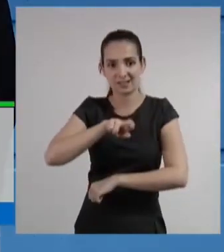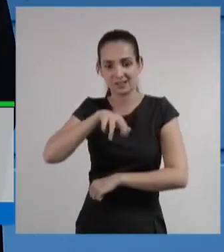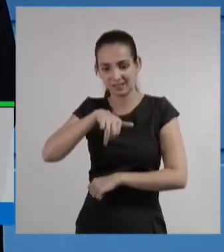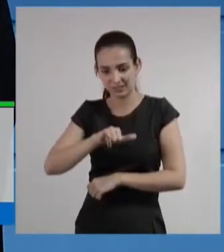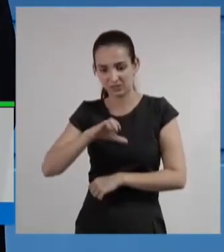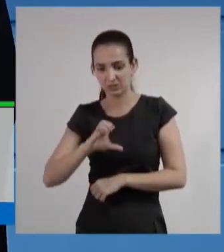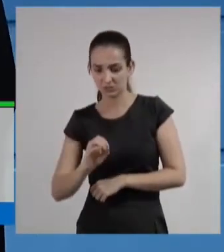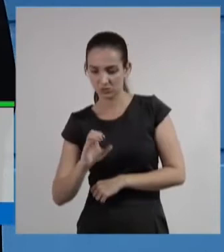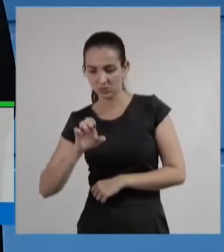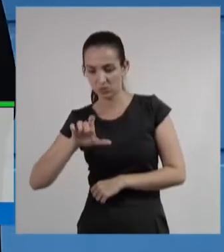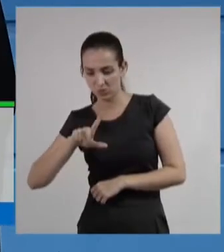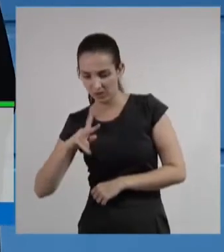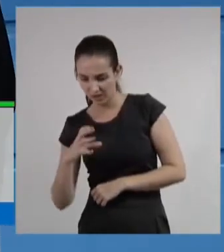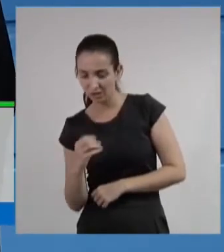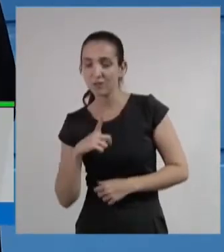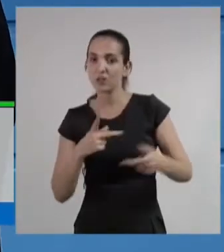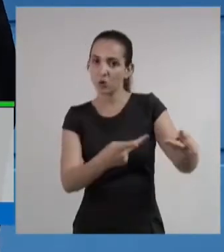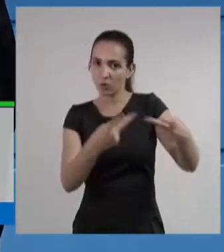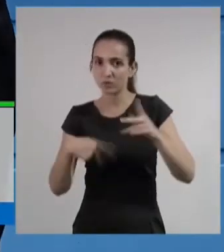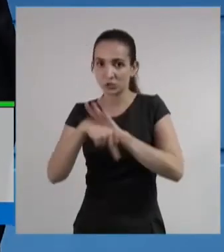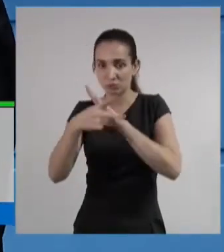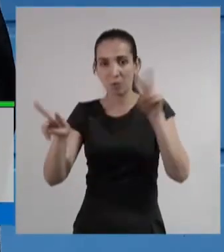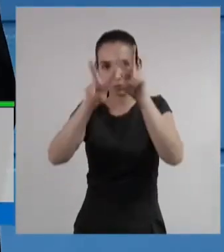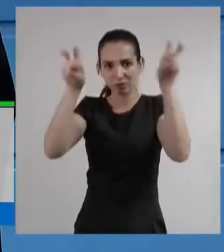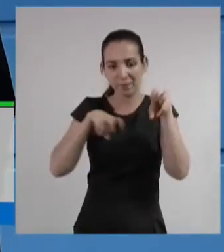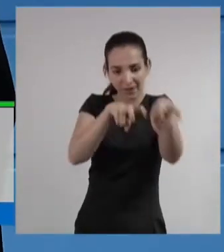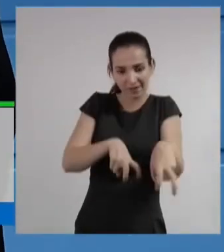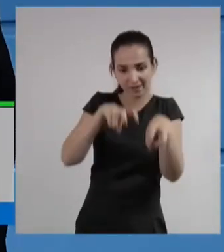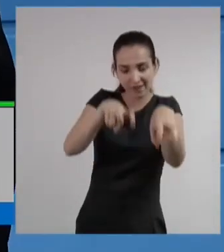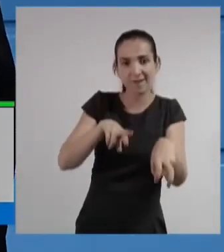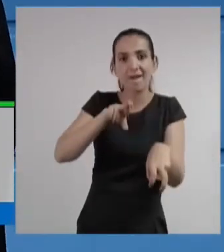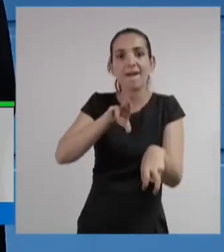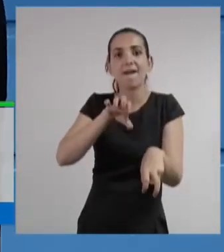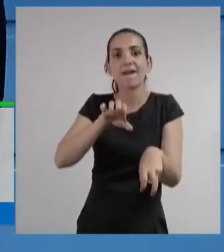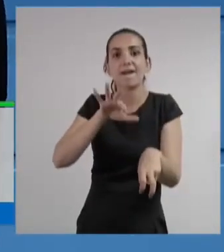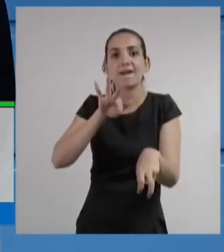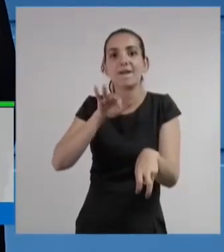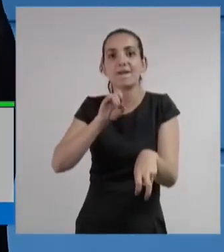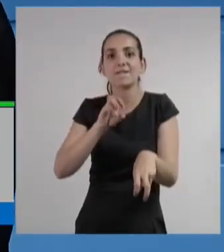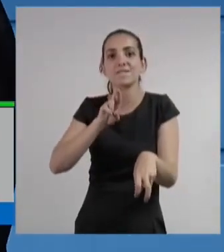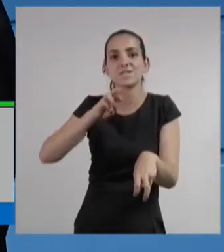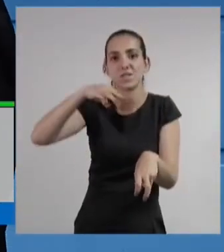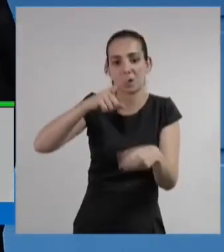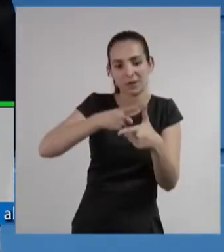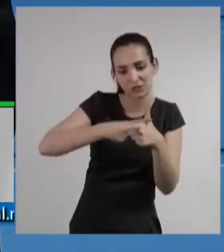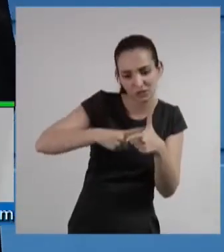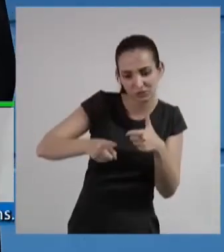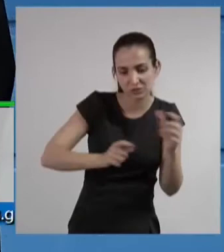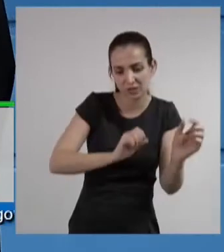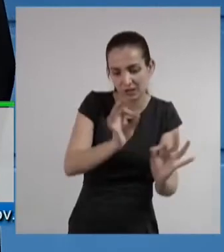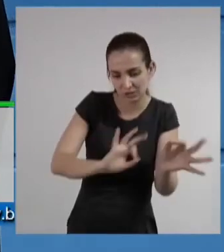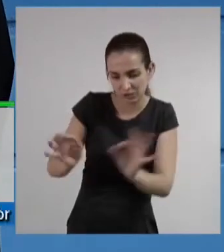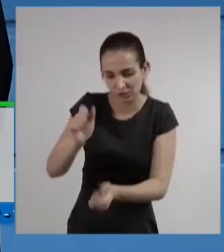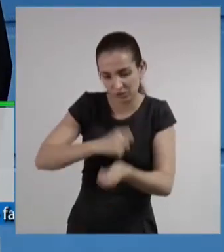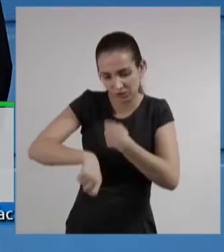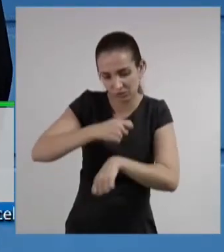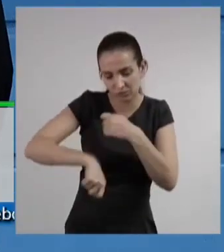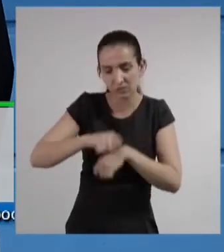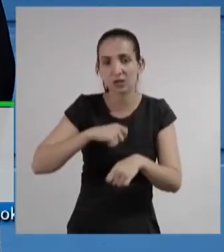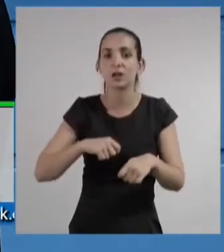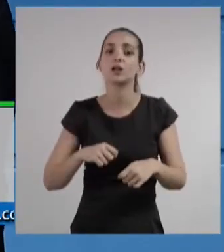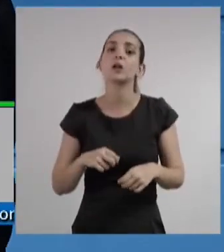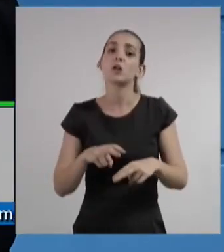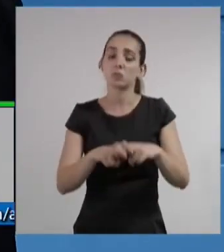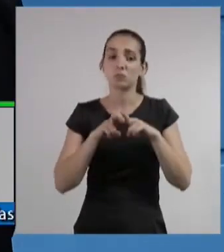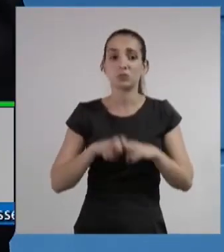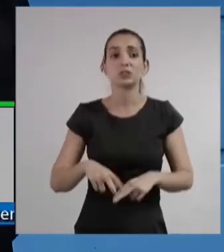feira, está também ajudando nessa segunda-feira. A Prefeitura Municipal também, Amarildo, está colaborando nesse processo. Então, essa feira,